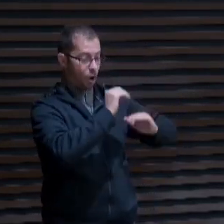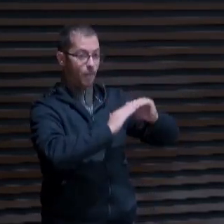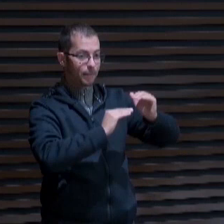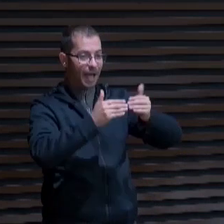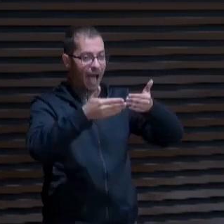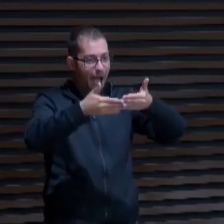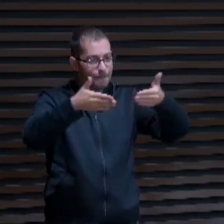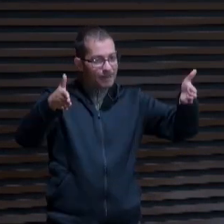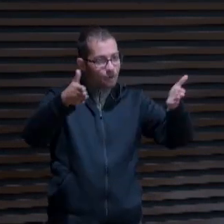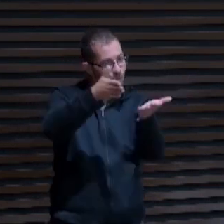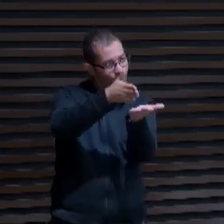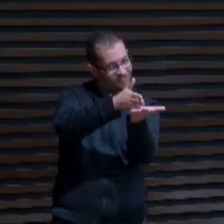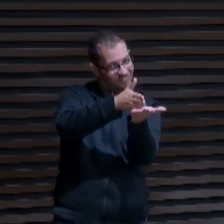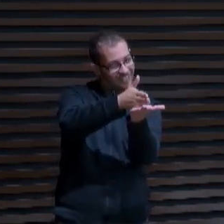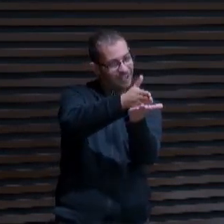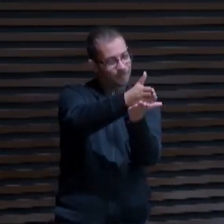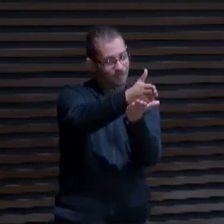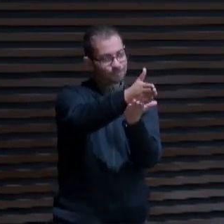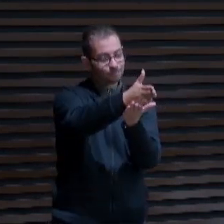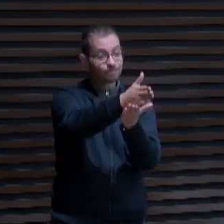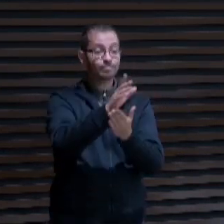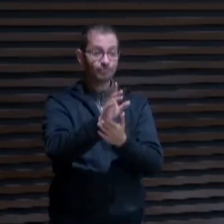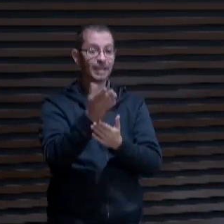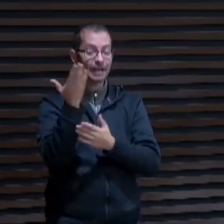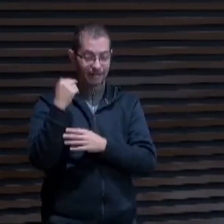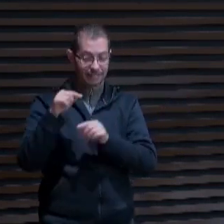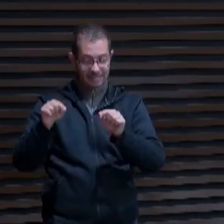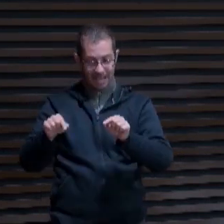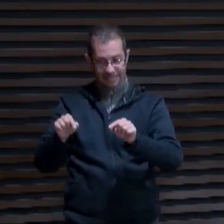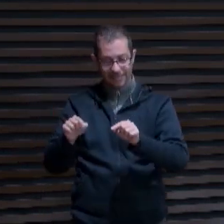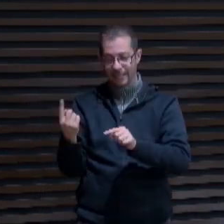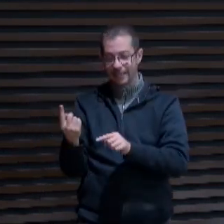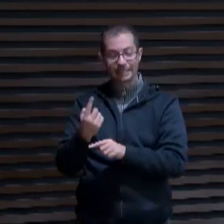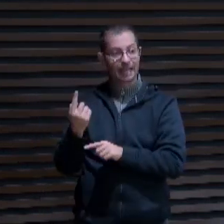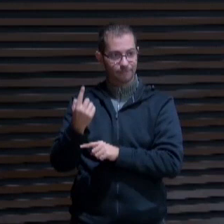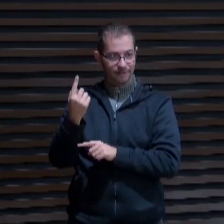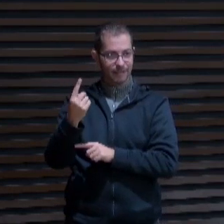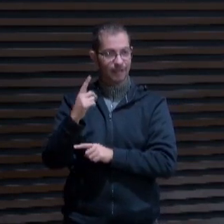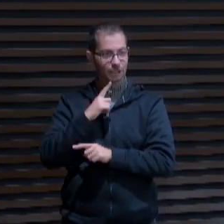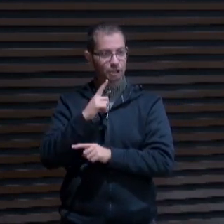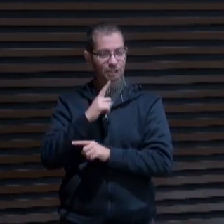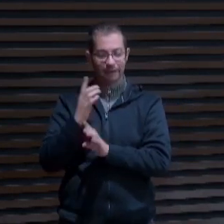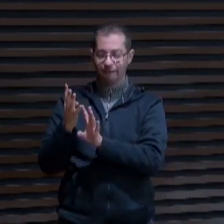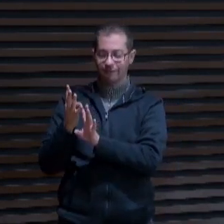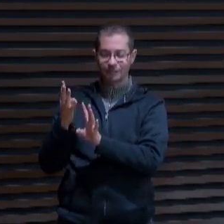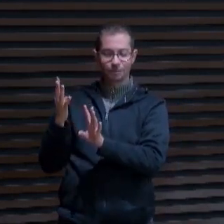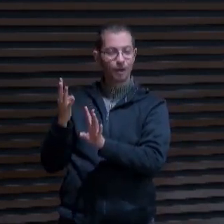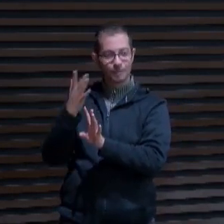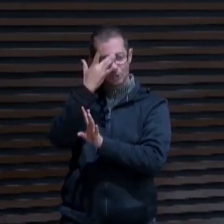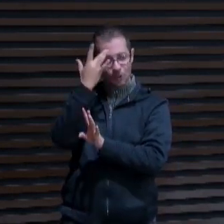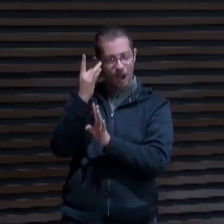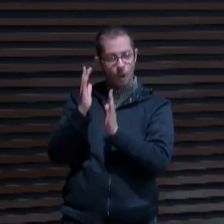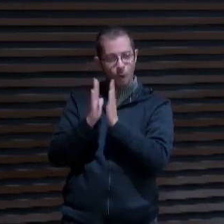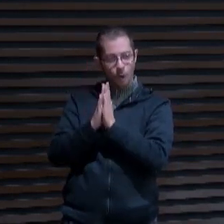No tabernáculo de Davi, os adoradores eles se revezavam em turnos para louvar ao Senhor 24 horas. E nós vemos no texto de